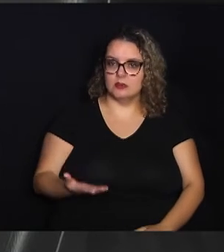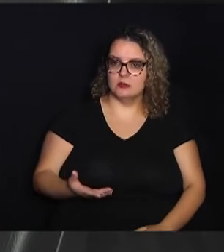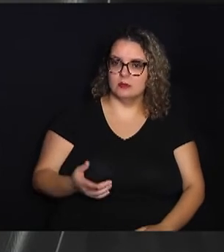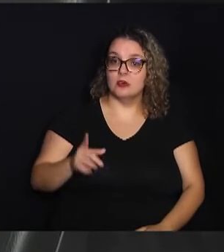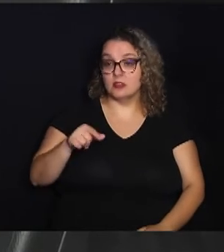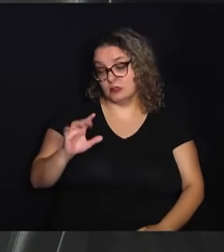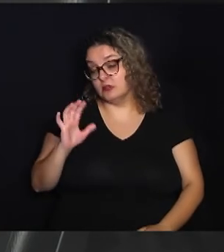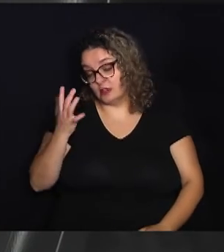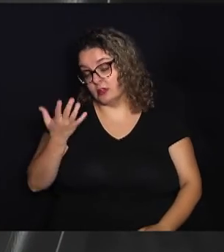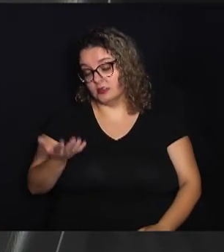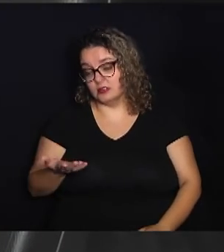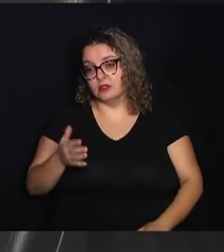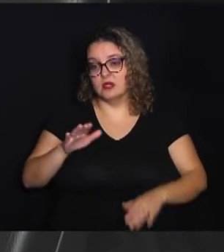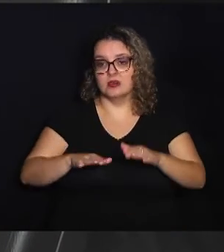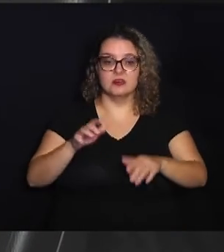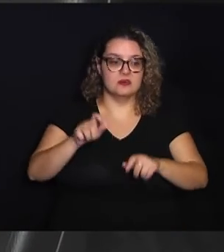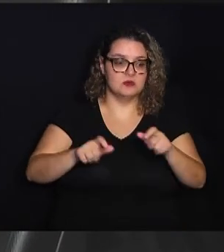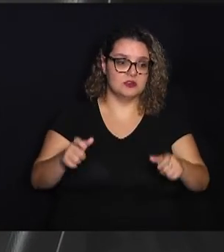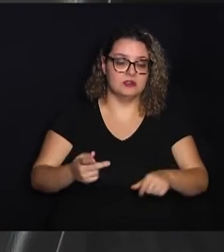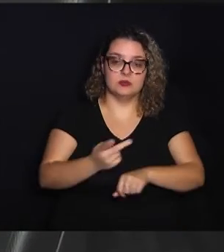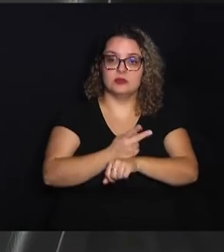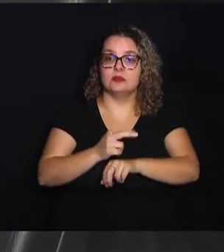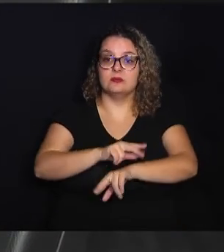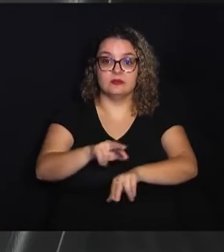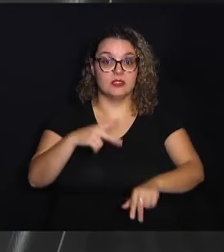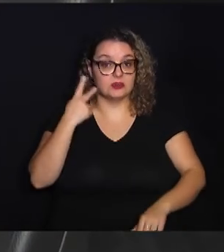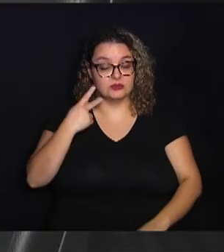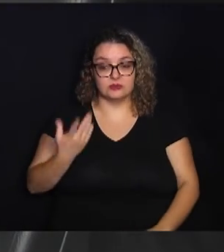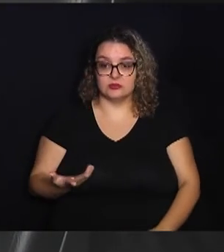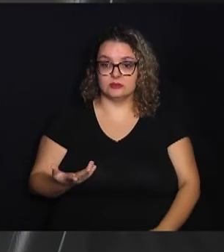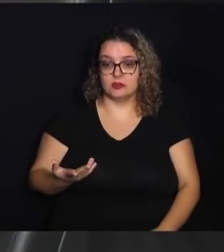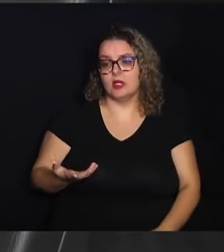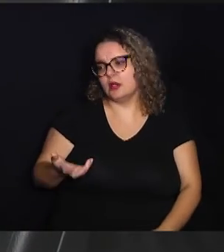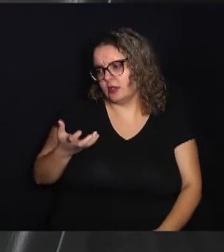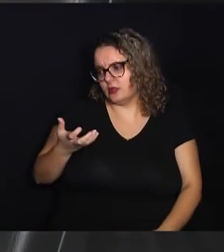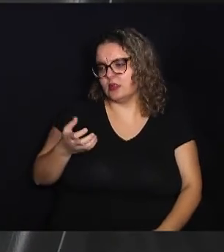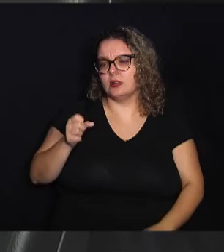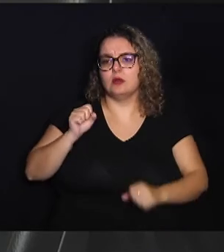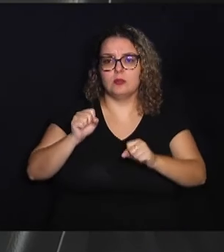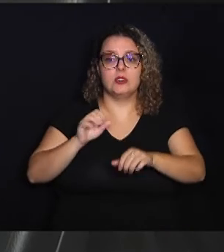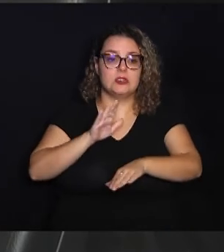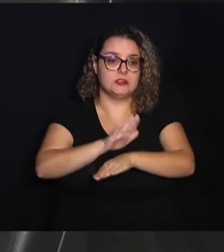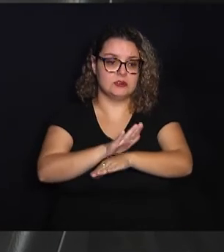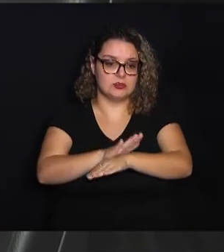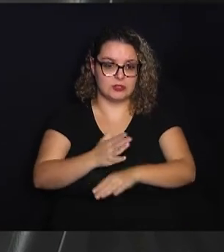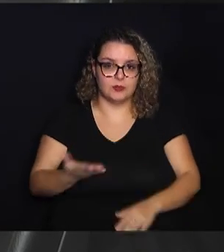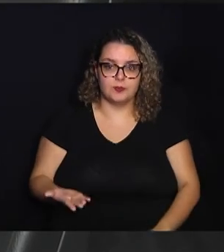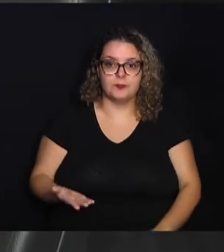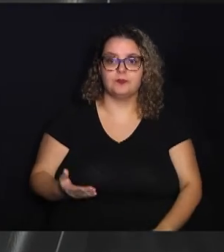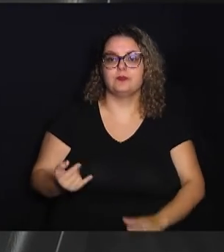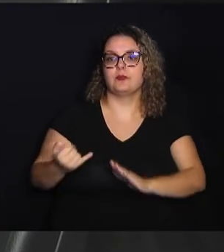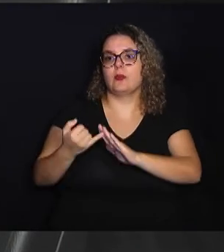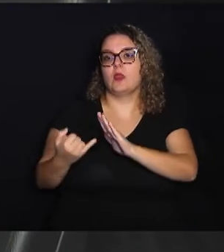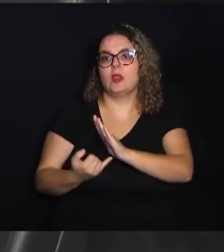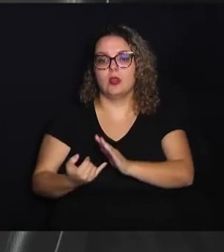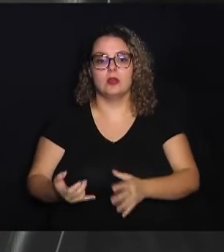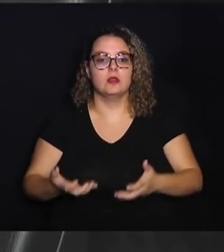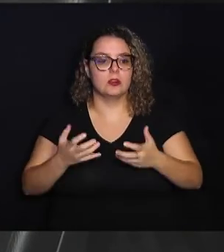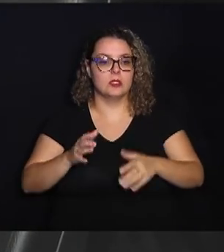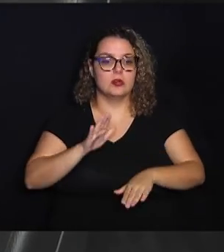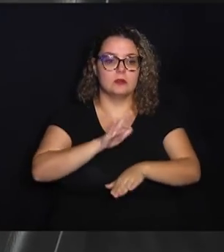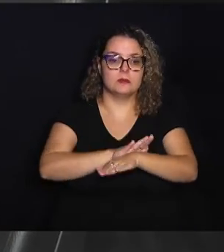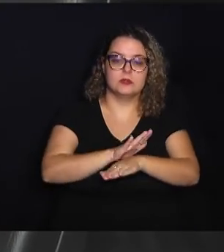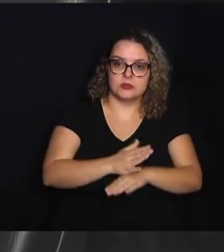tem acontecido, então muitas pessoas procuram vários vereadores e falam, eu gostaria que você pudesse ajudar tal entidade, eu gostaria que você pudesse